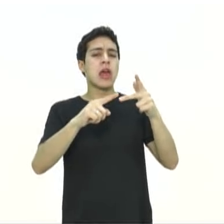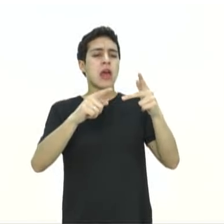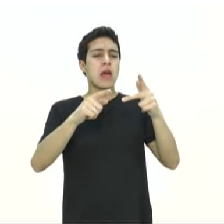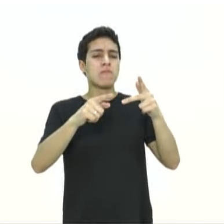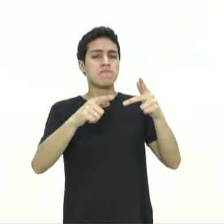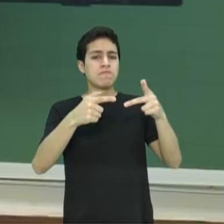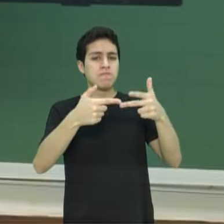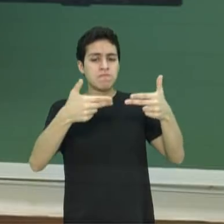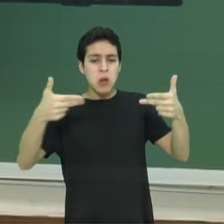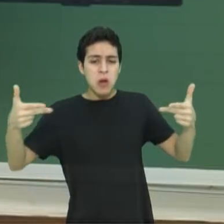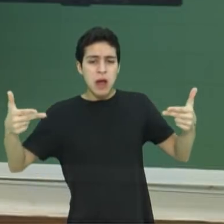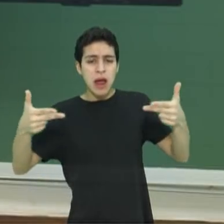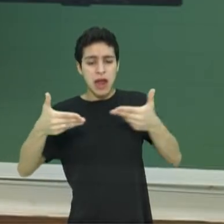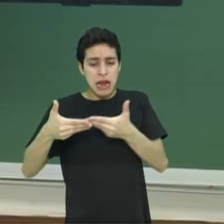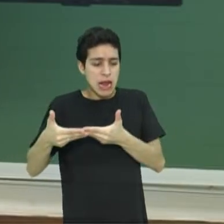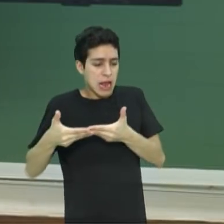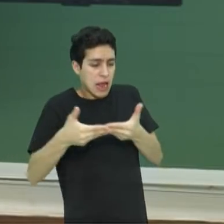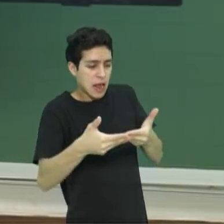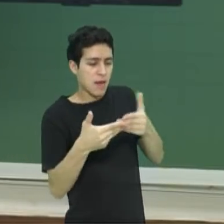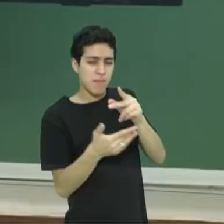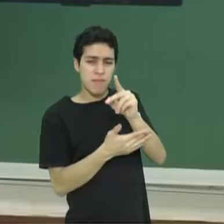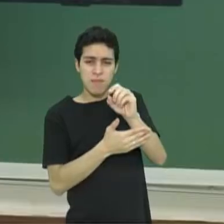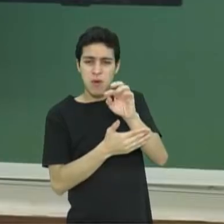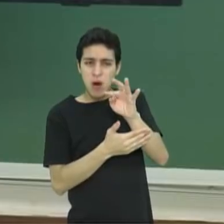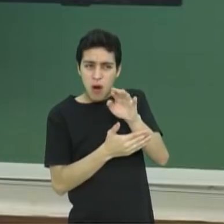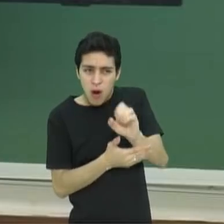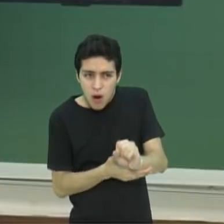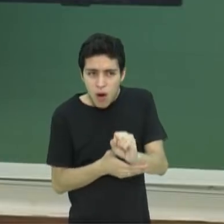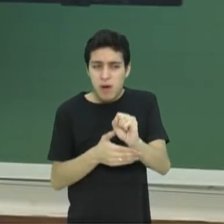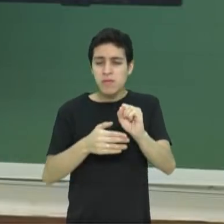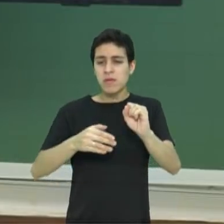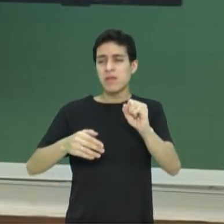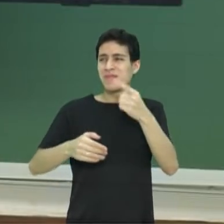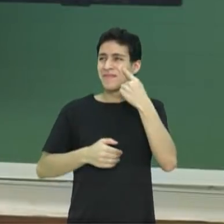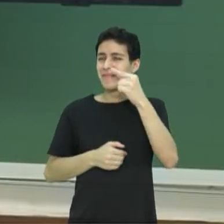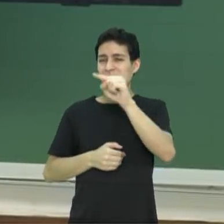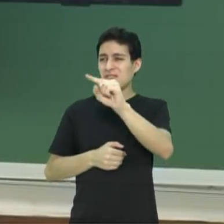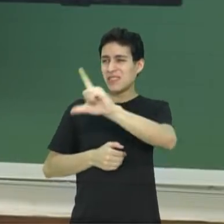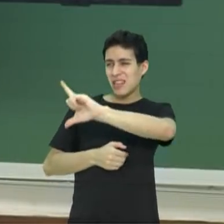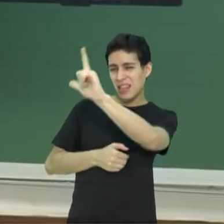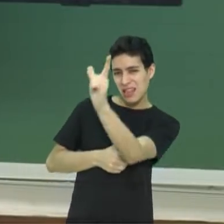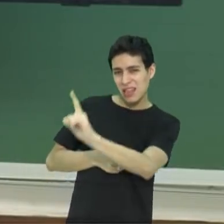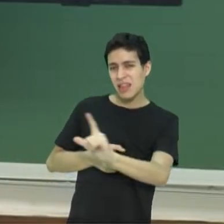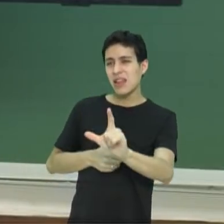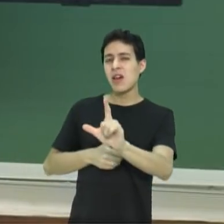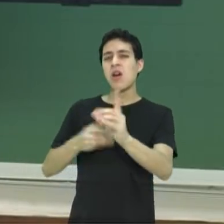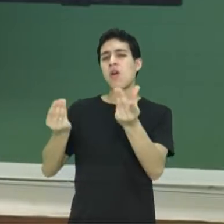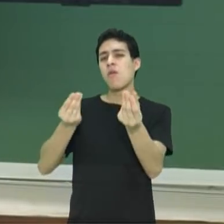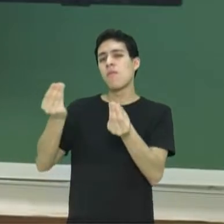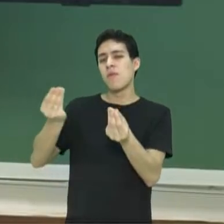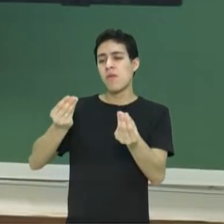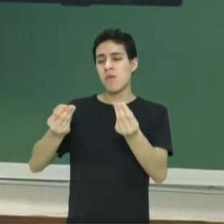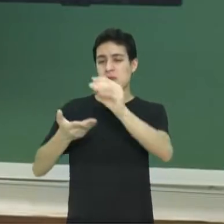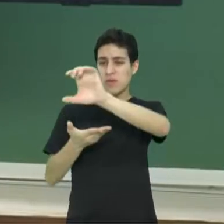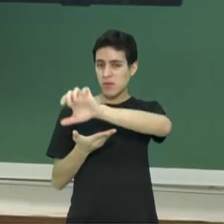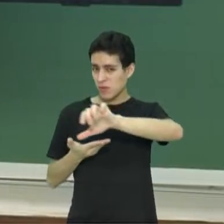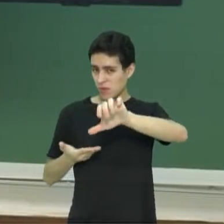portos. A gente percebe pelo recorte, né, do formato do continente europeu, né, que os povos